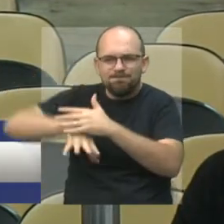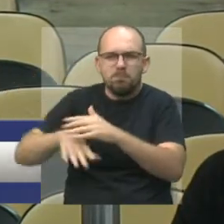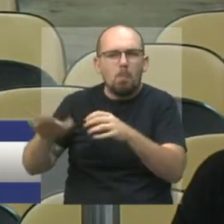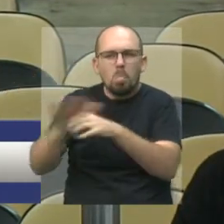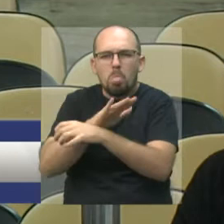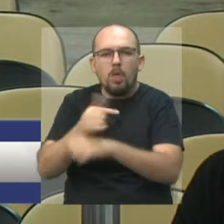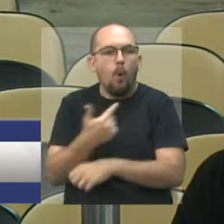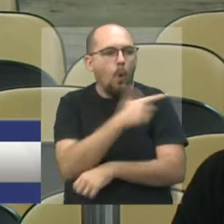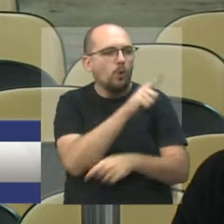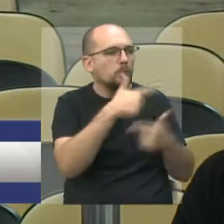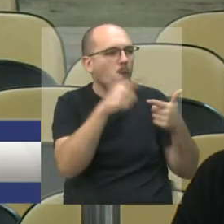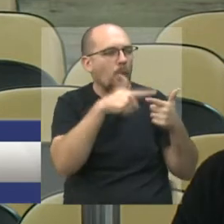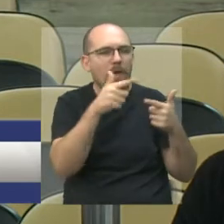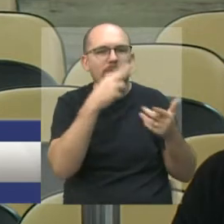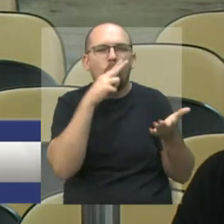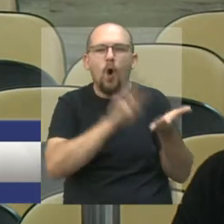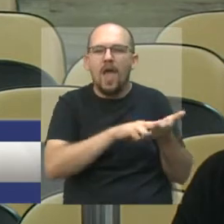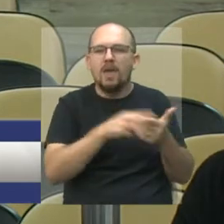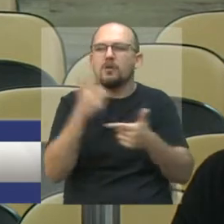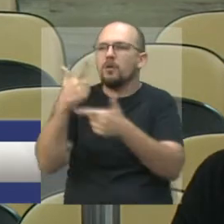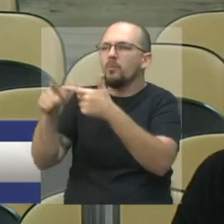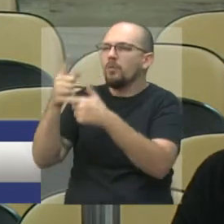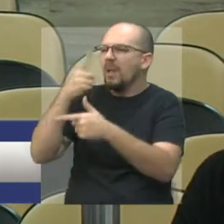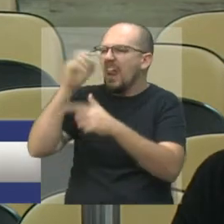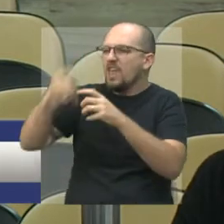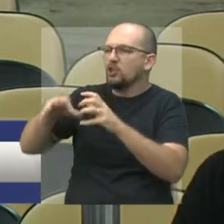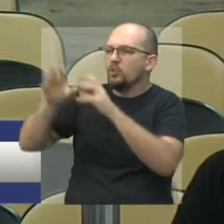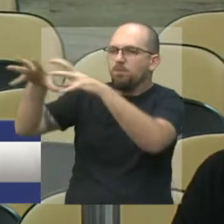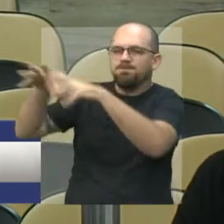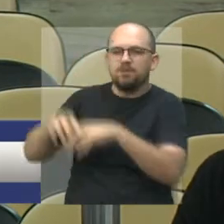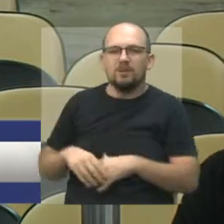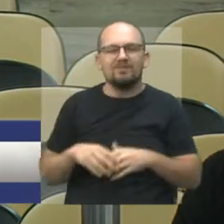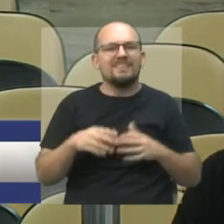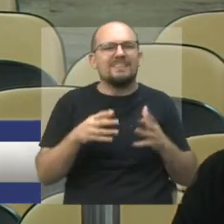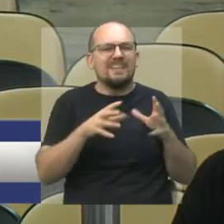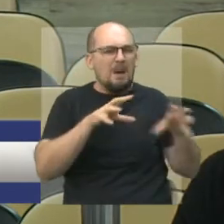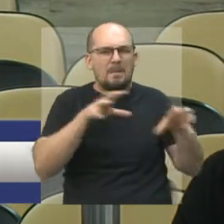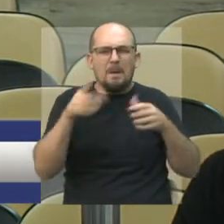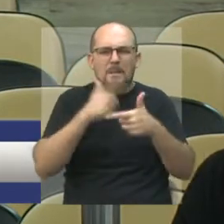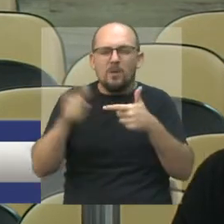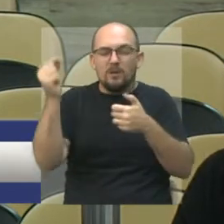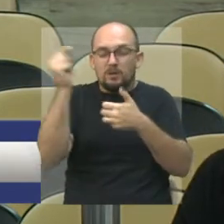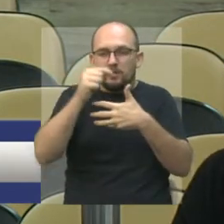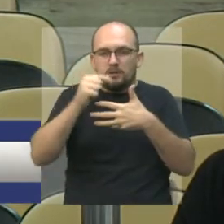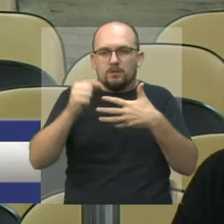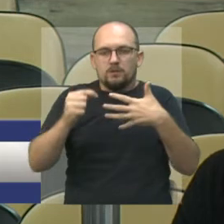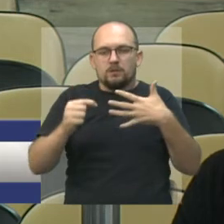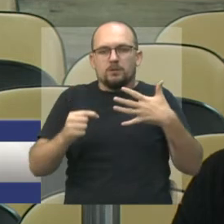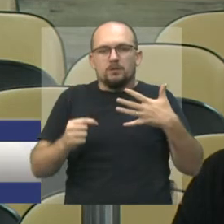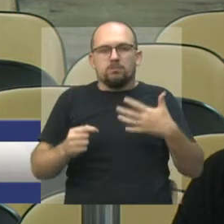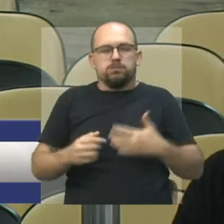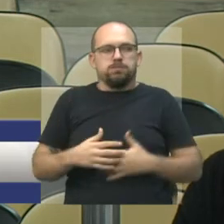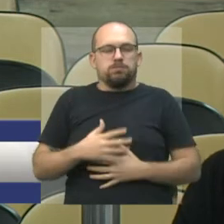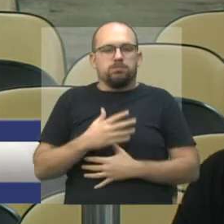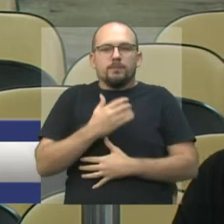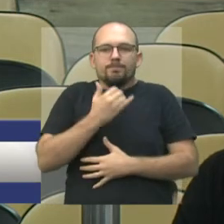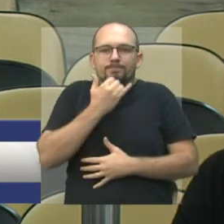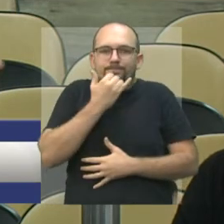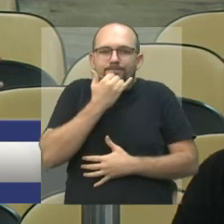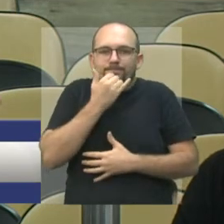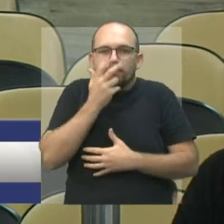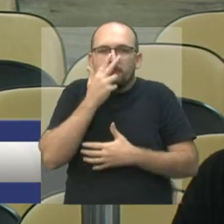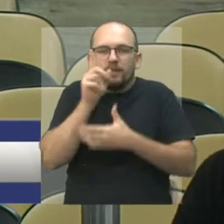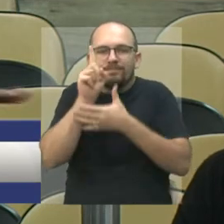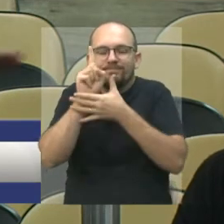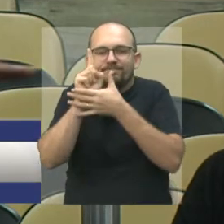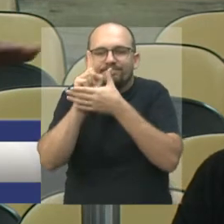correio, outras questões de entulho nas esquinas, uma série de coisas. E dá até vergonha de eu chegar